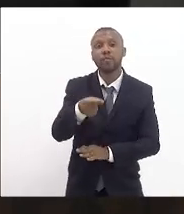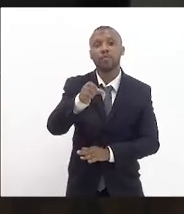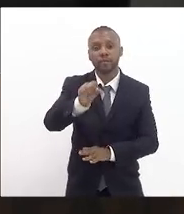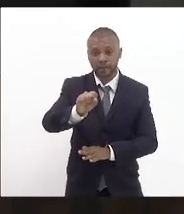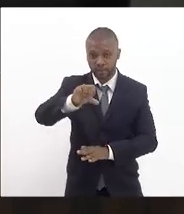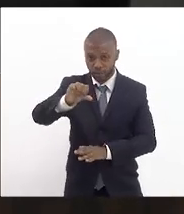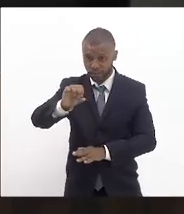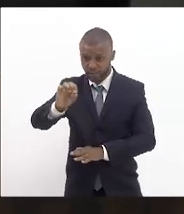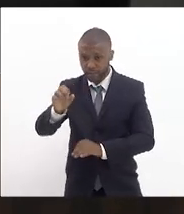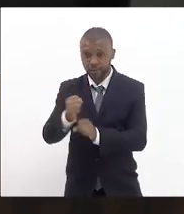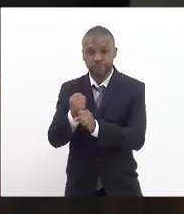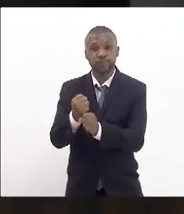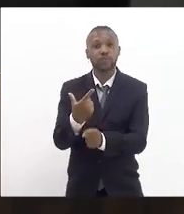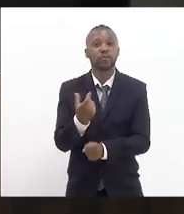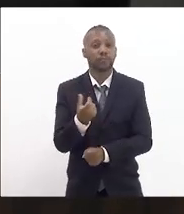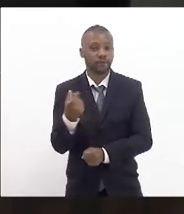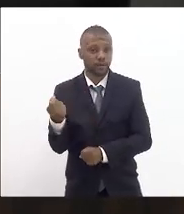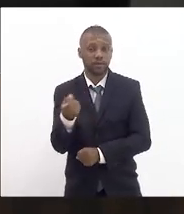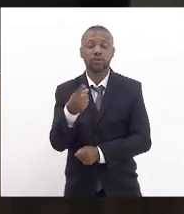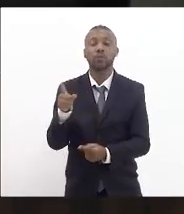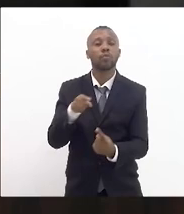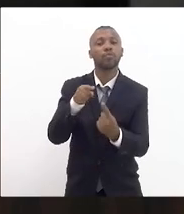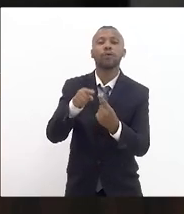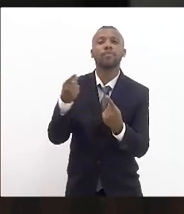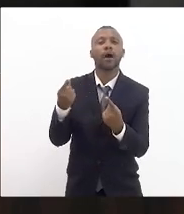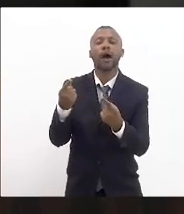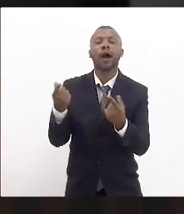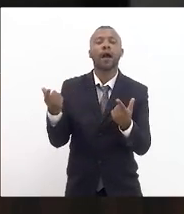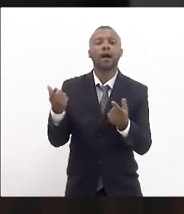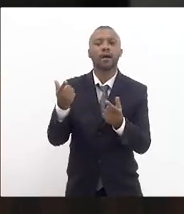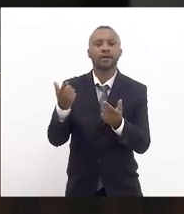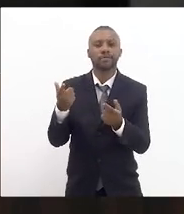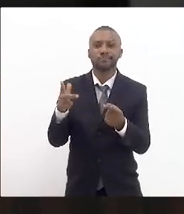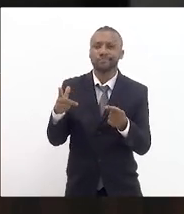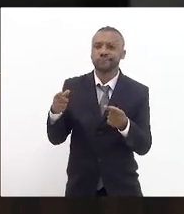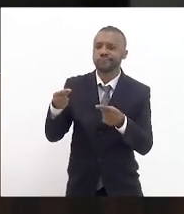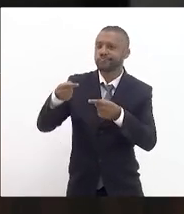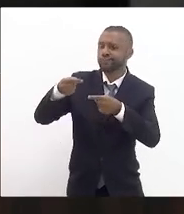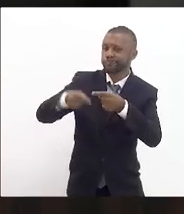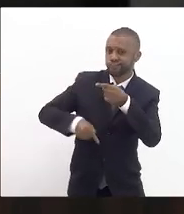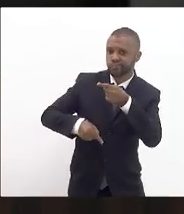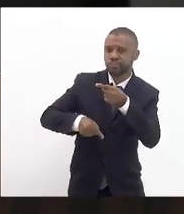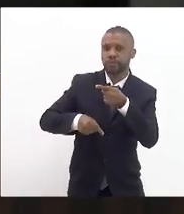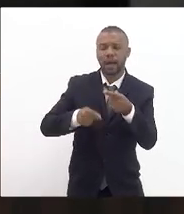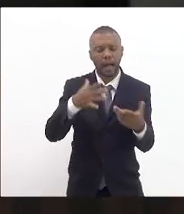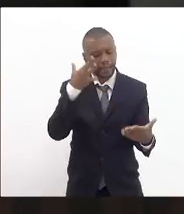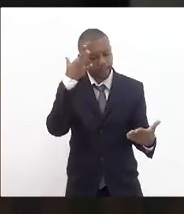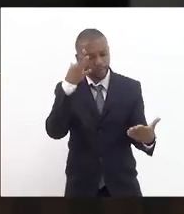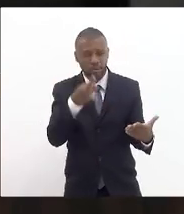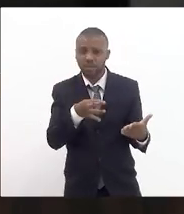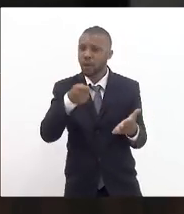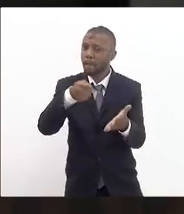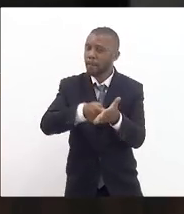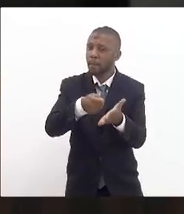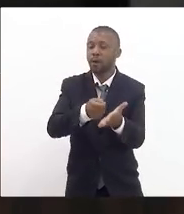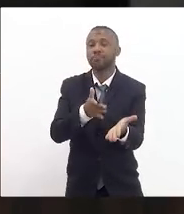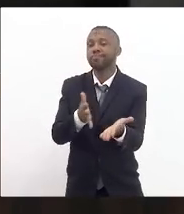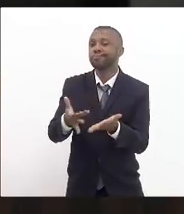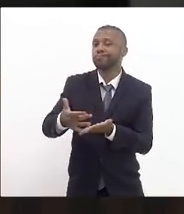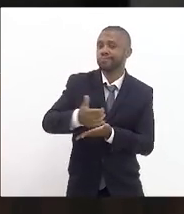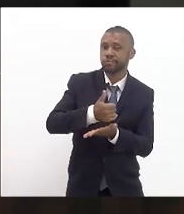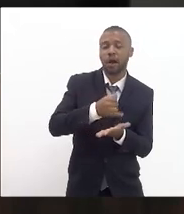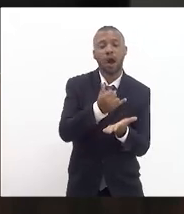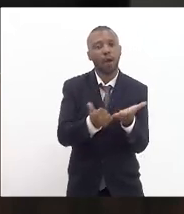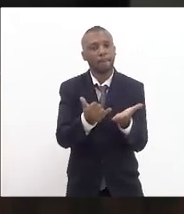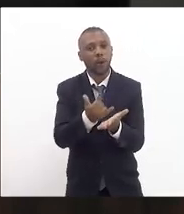20, a fim de impossibilitar a interpretação que implique recolhimento efetivo do imposto ao Estado do Rio de